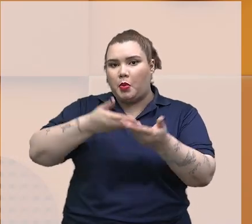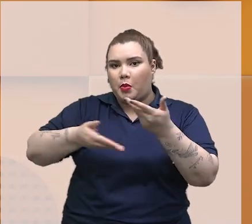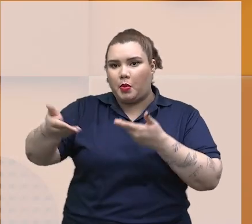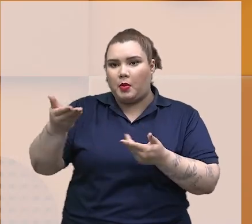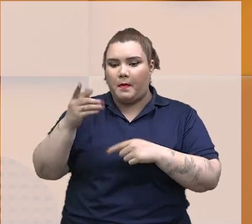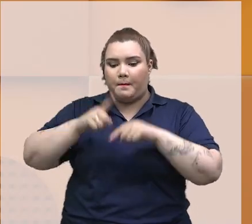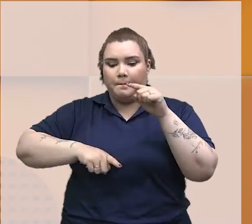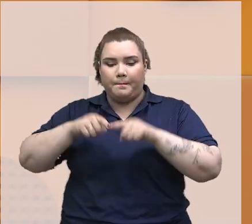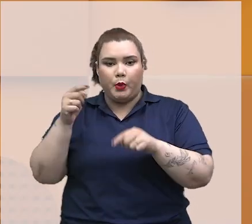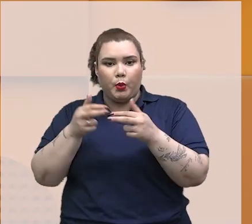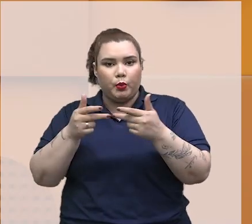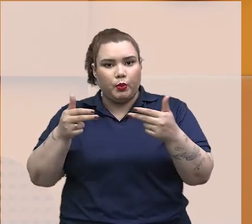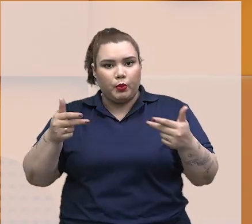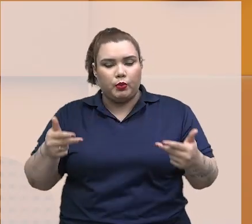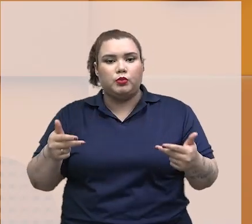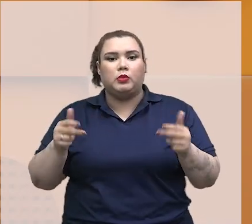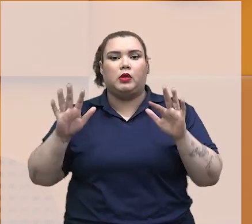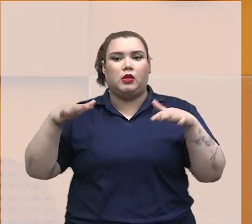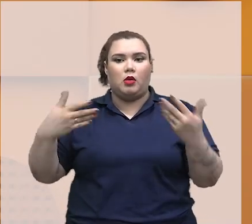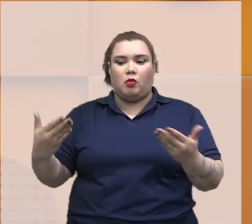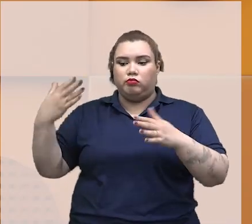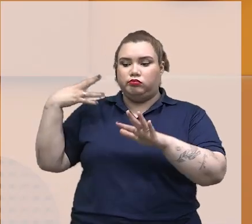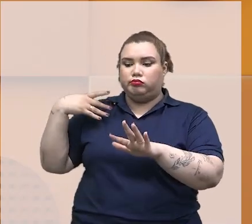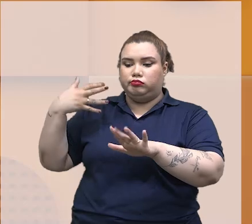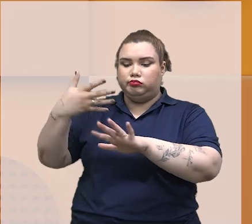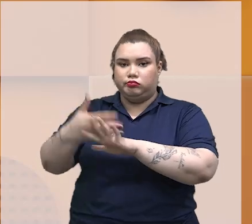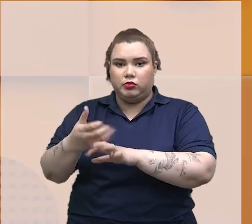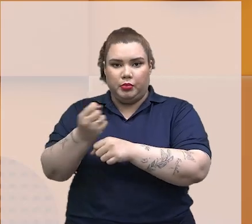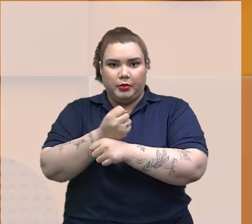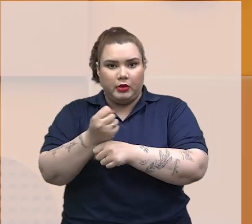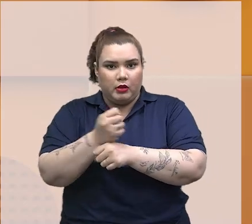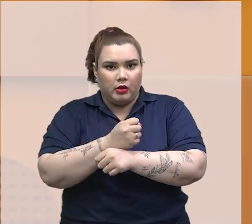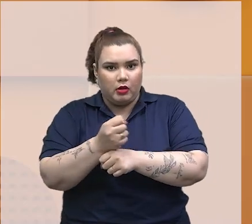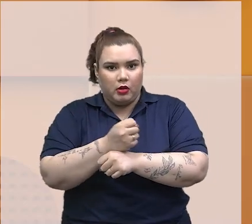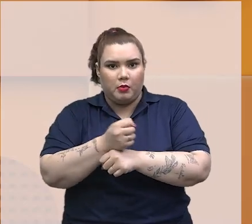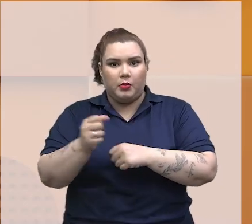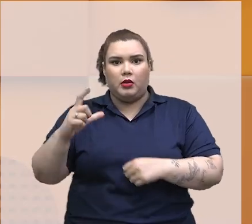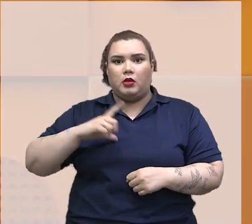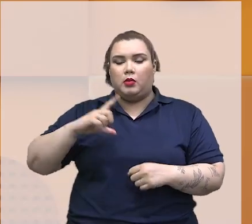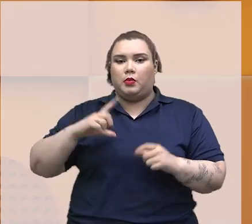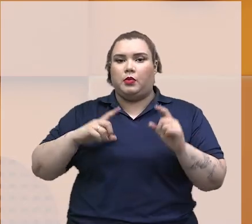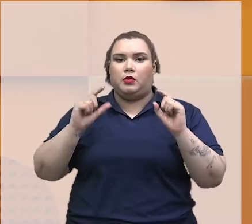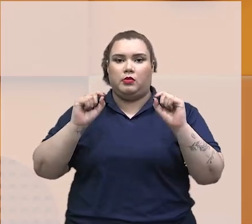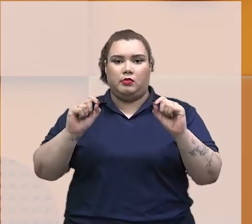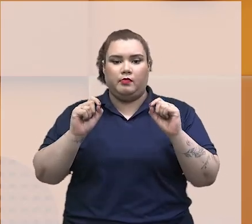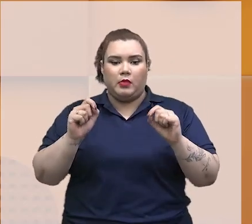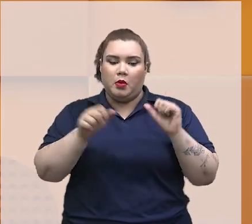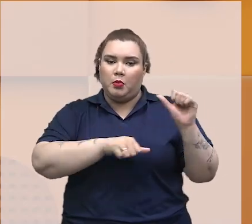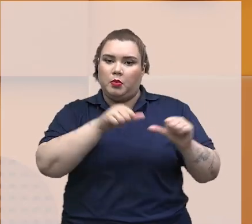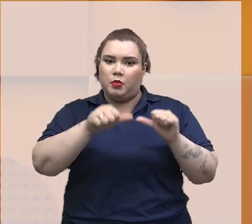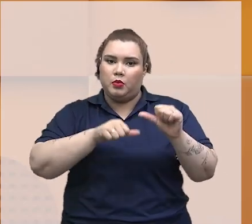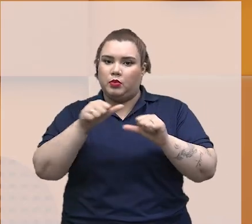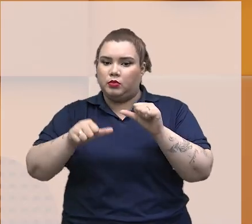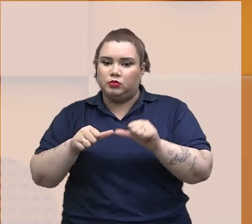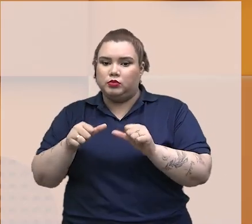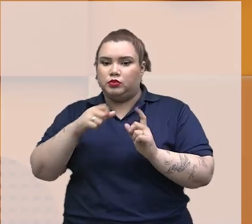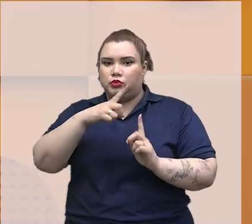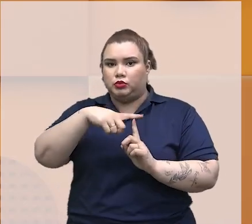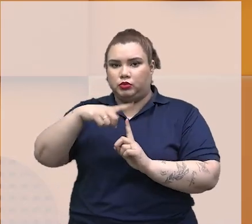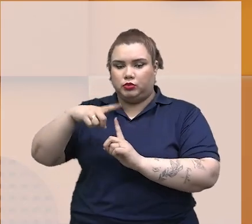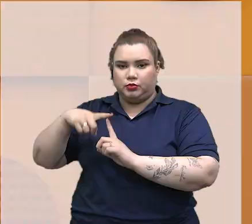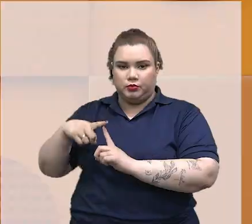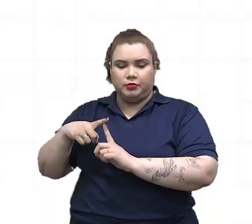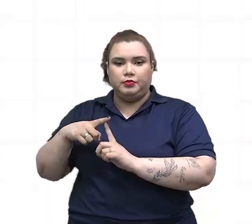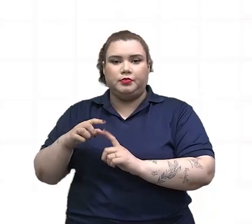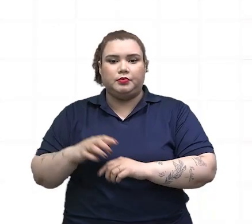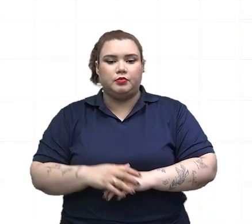de mercadorias. Então, ao longo do tempo, esse trabalho ele vai então, não é mesmo, mudando as suas formas.